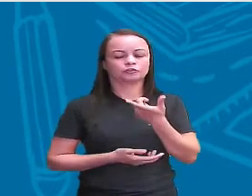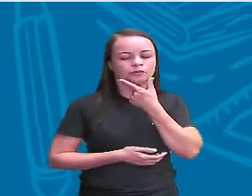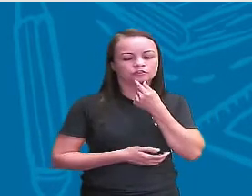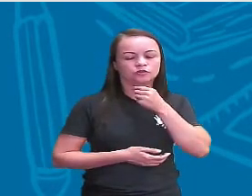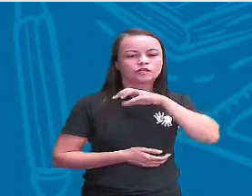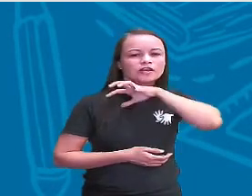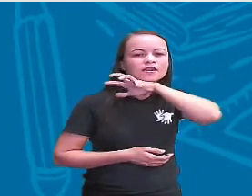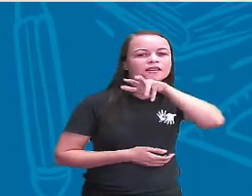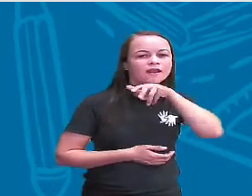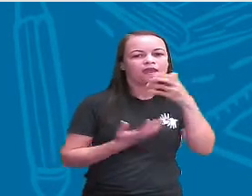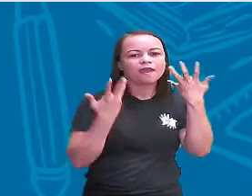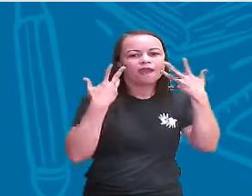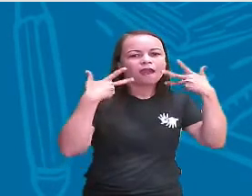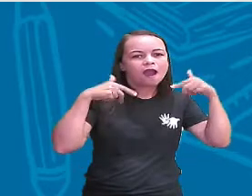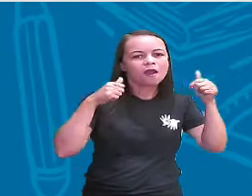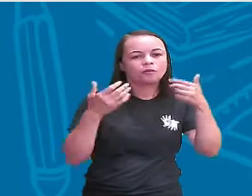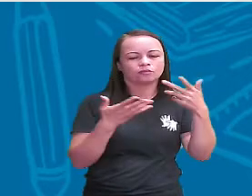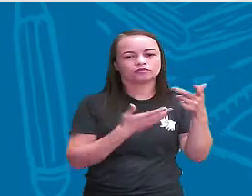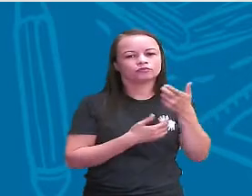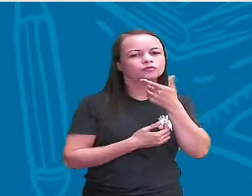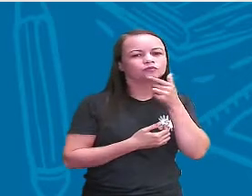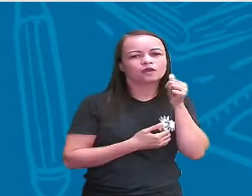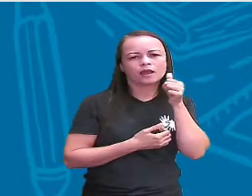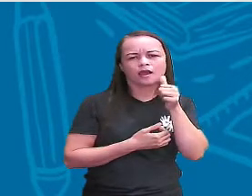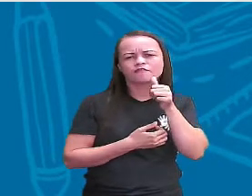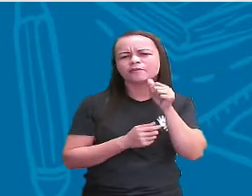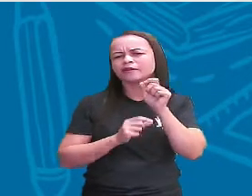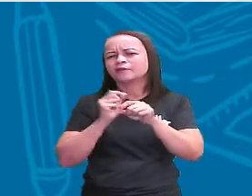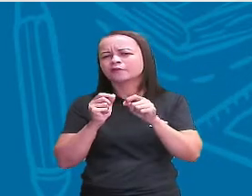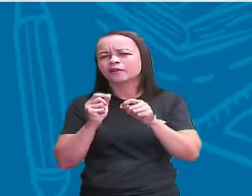leão. Qual é o feminino de leão? É a